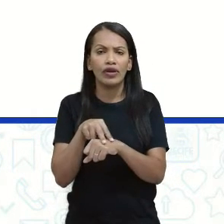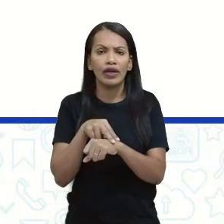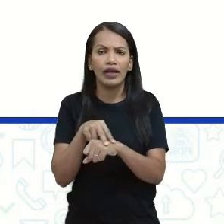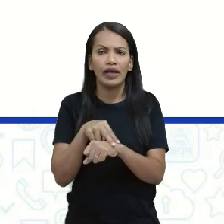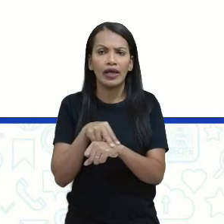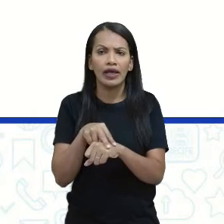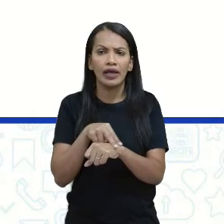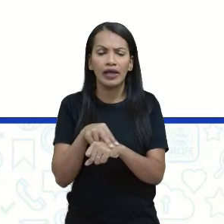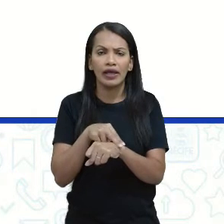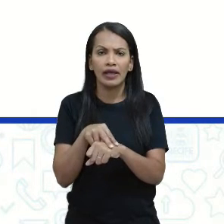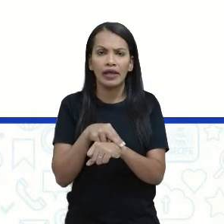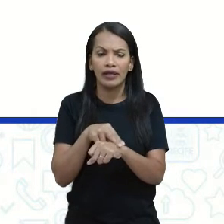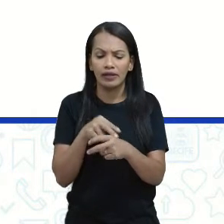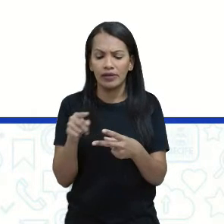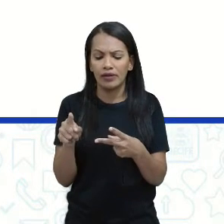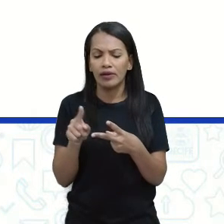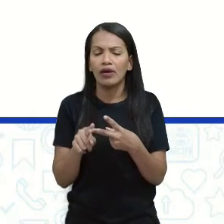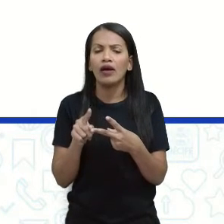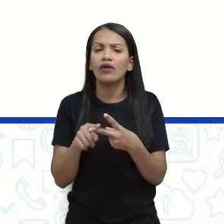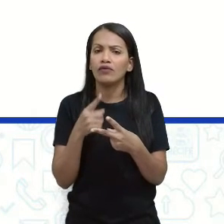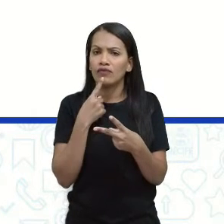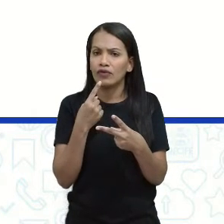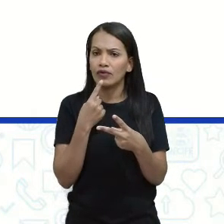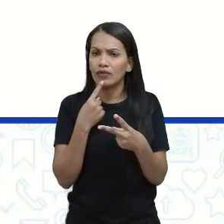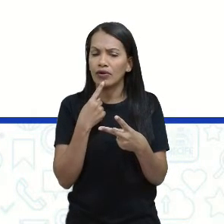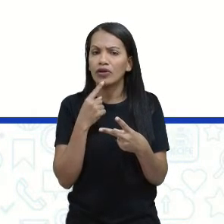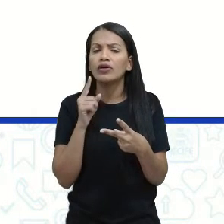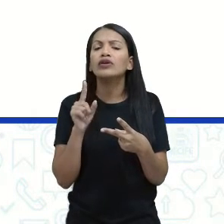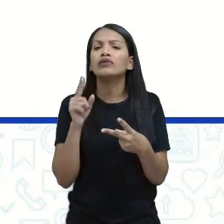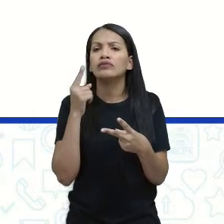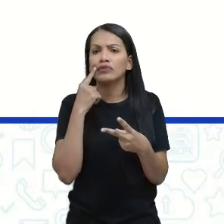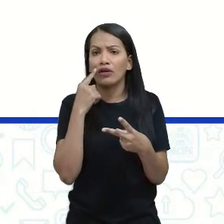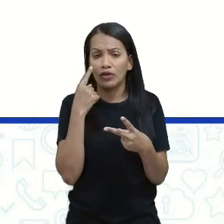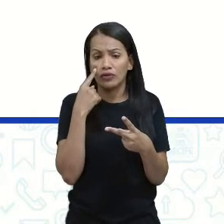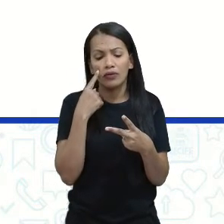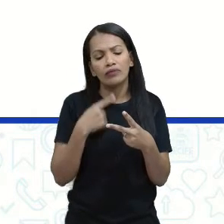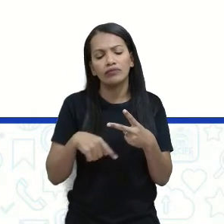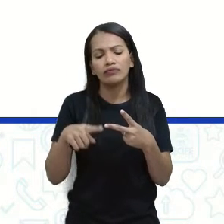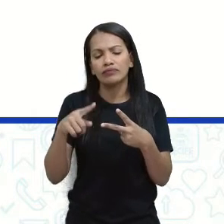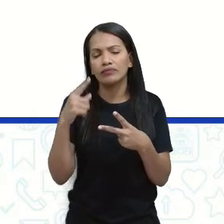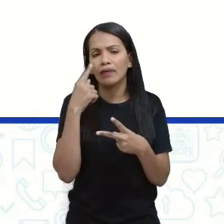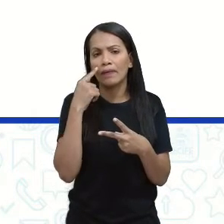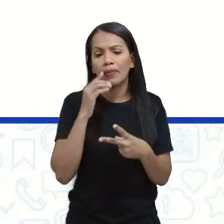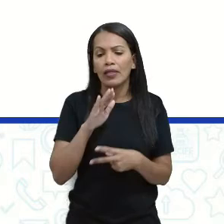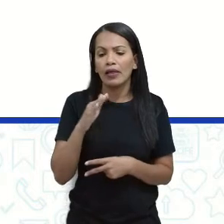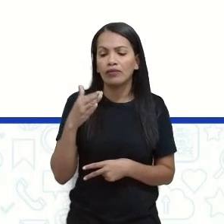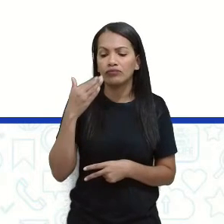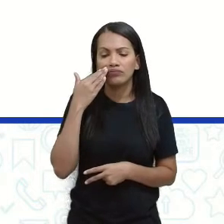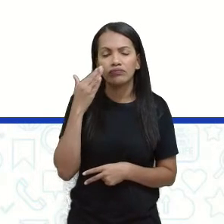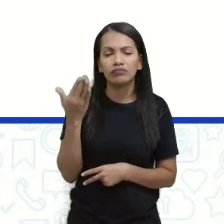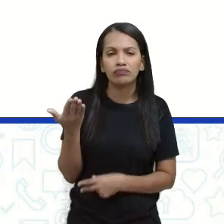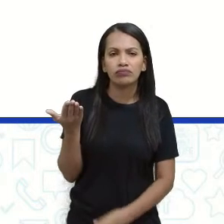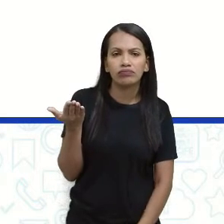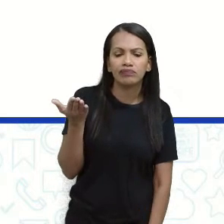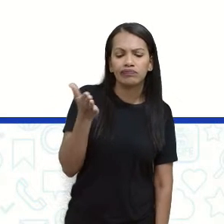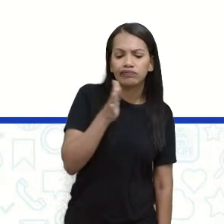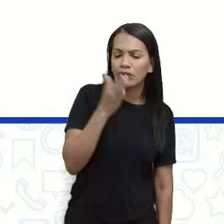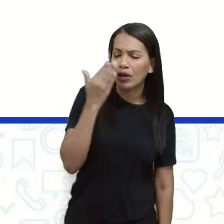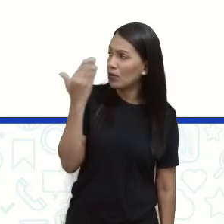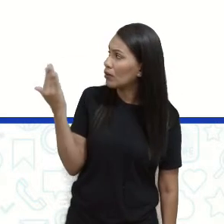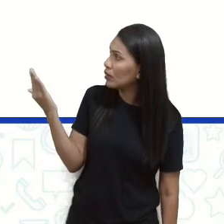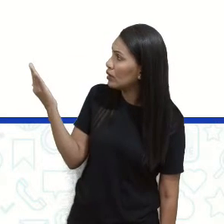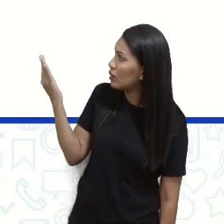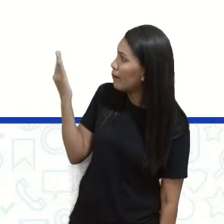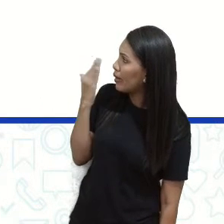uma sombra, de vermelho também outra sombra. Sombra de quê, Ricardinho? Sombra dos catetos. Que catetos são esses? A gente vai